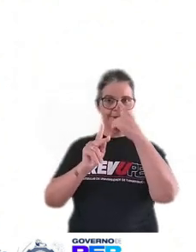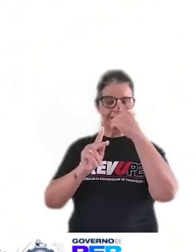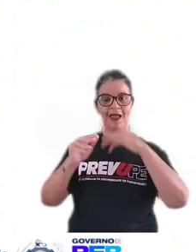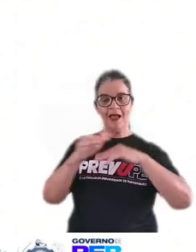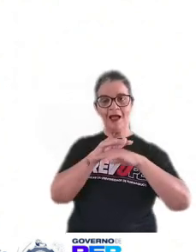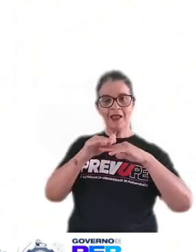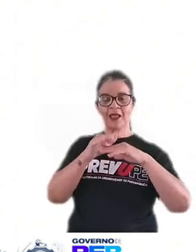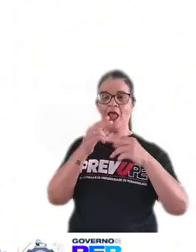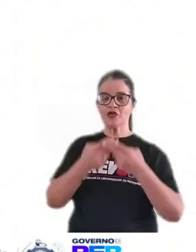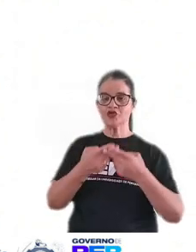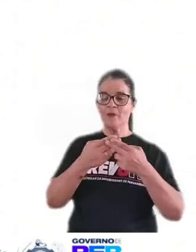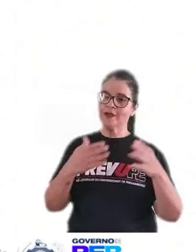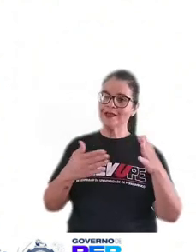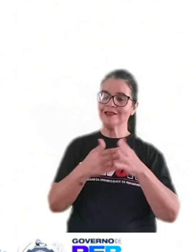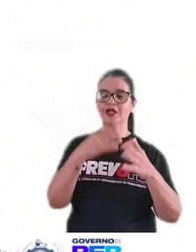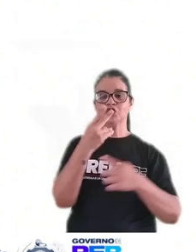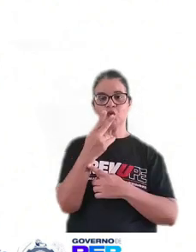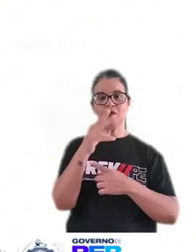4p6